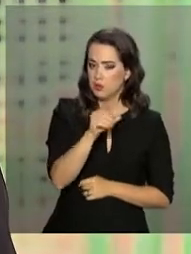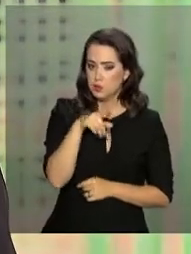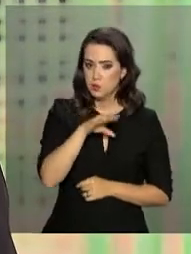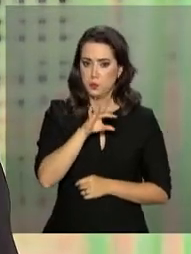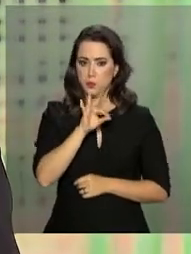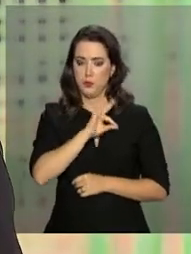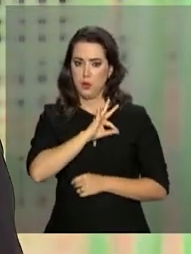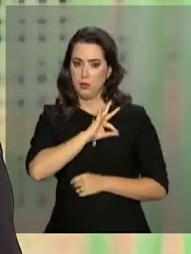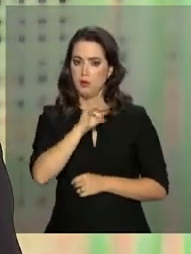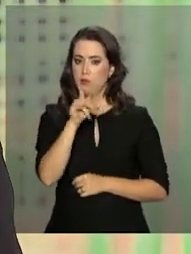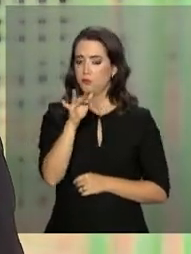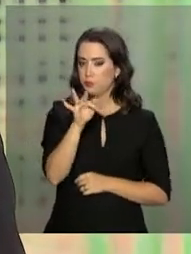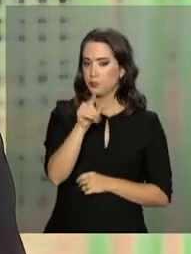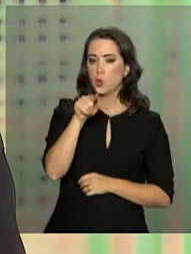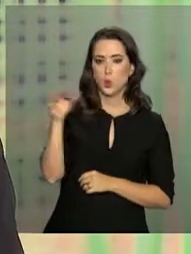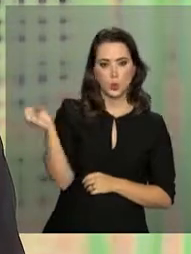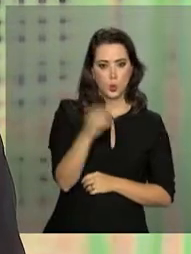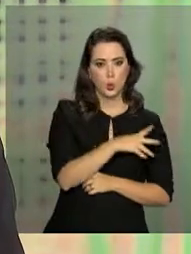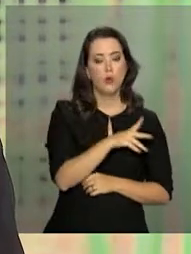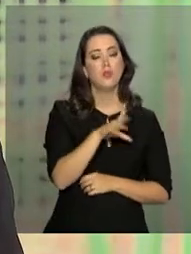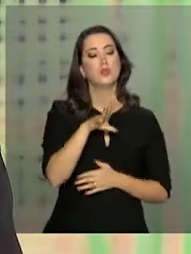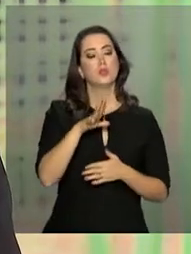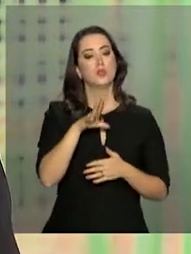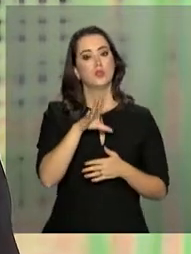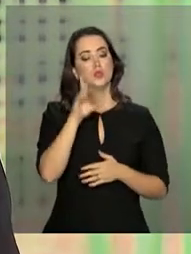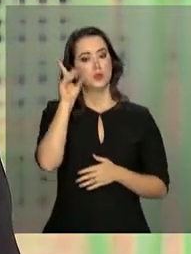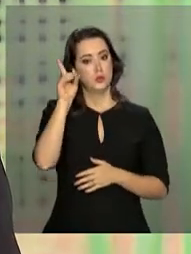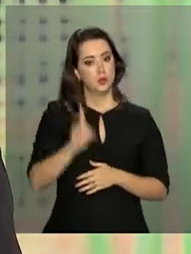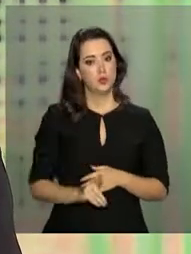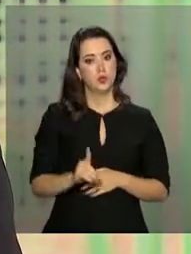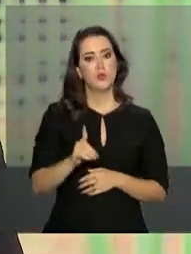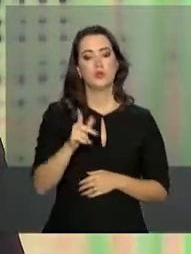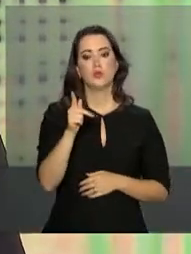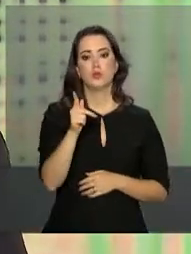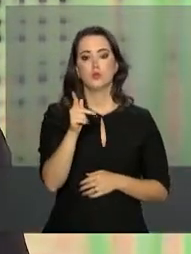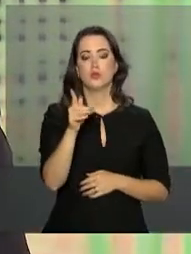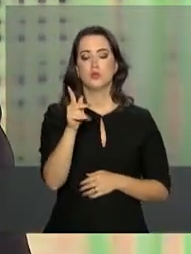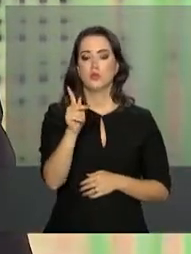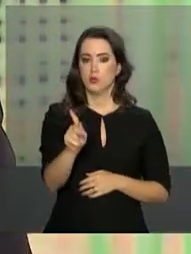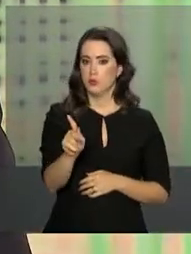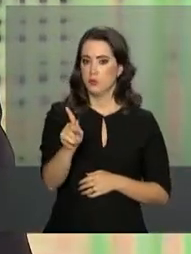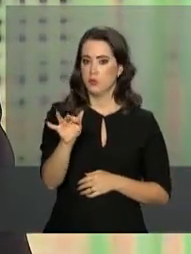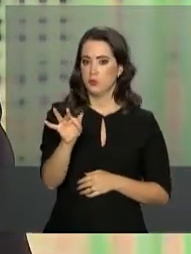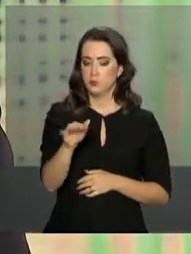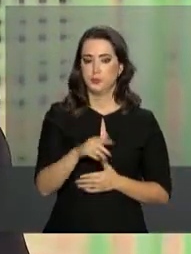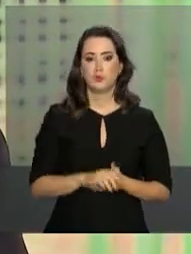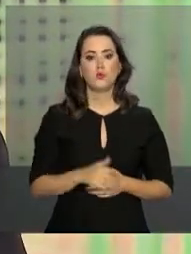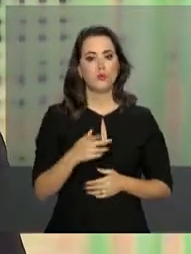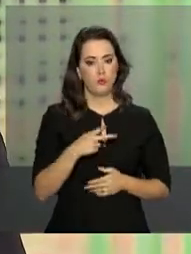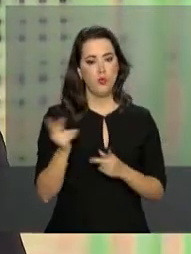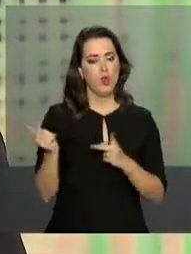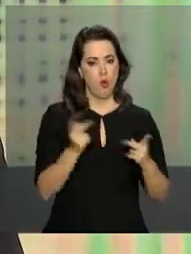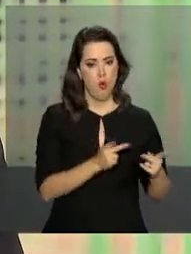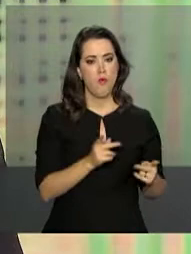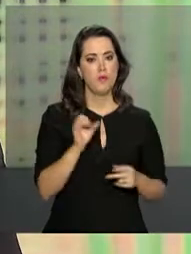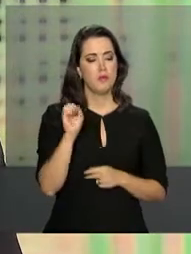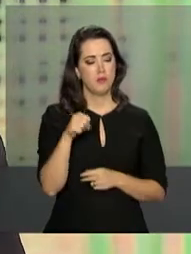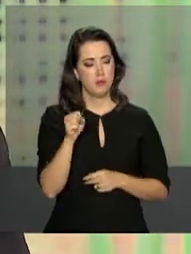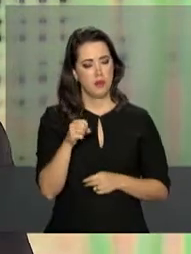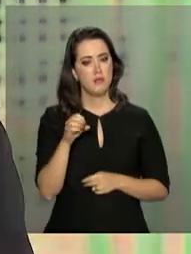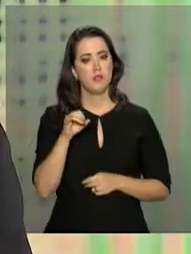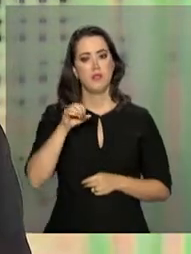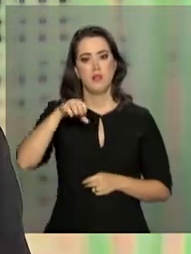para ser o novo diretor geral da pm mas convidei o maurício valeixo que foi superintendente da polícia federal no paraná